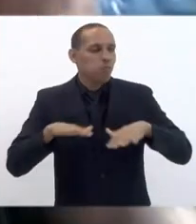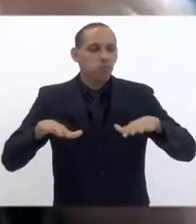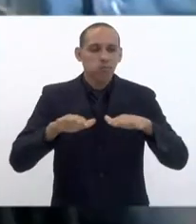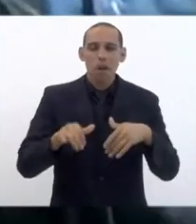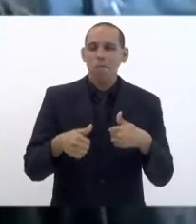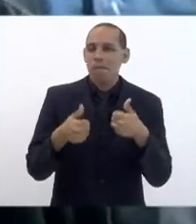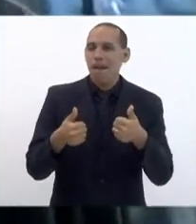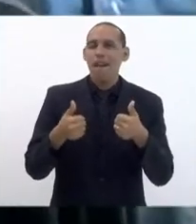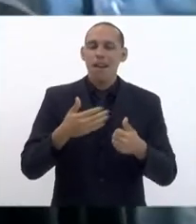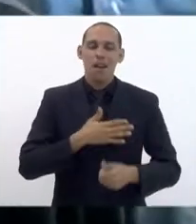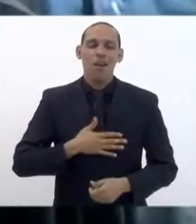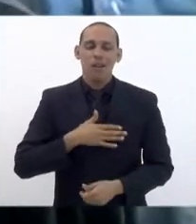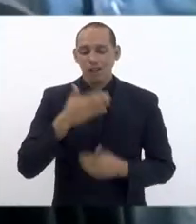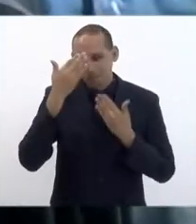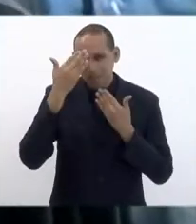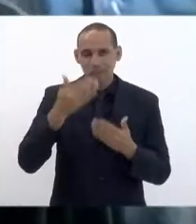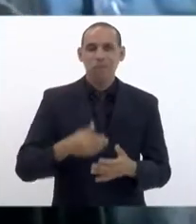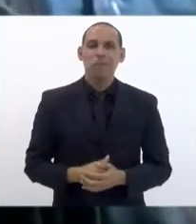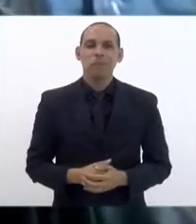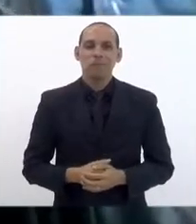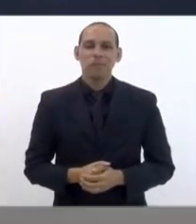meu agradecimento.